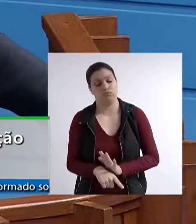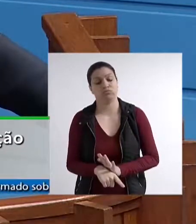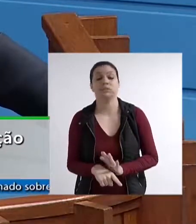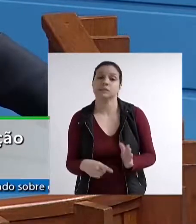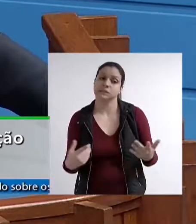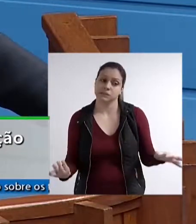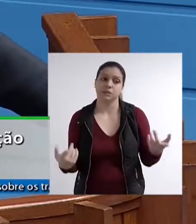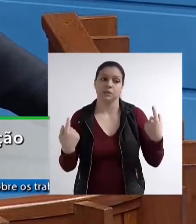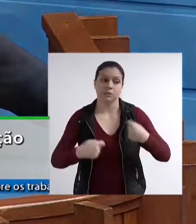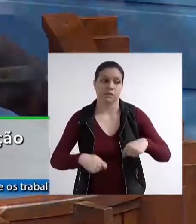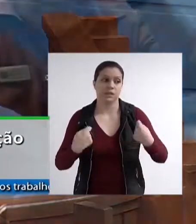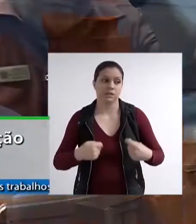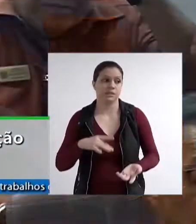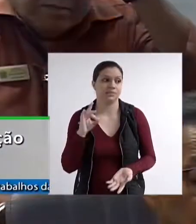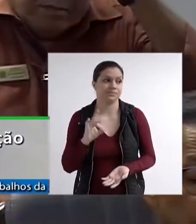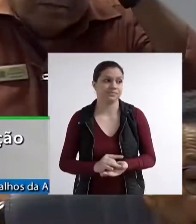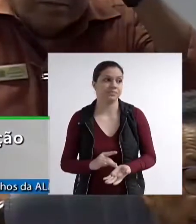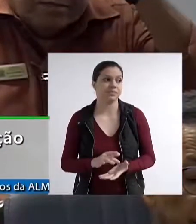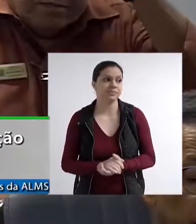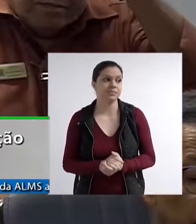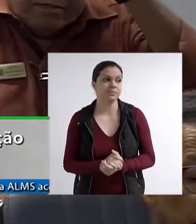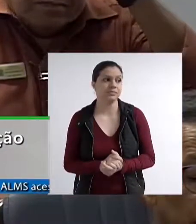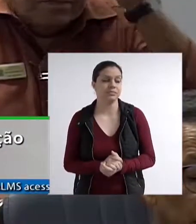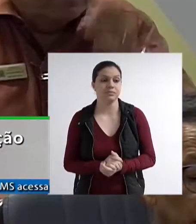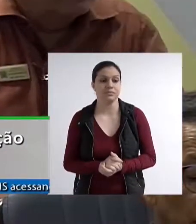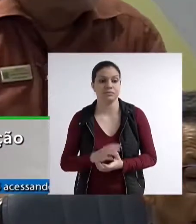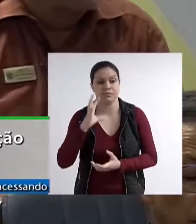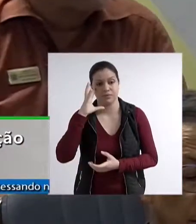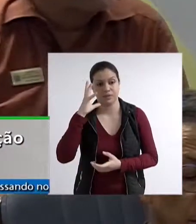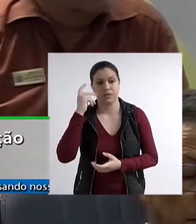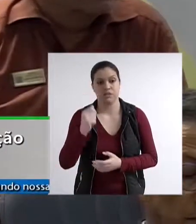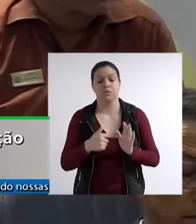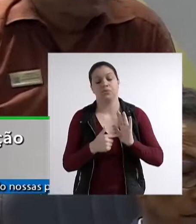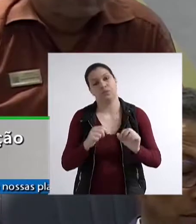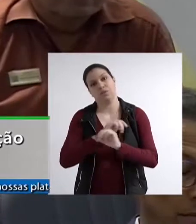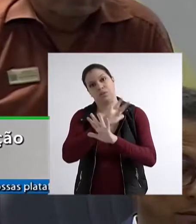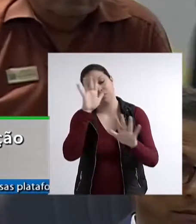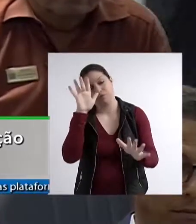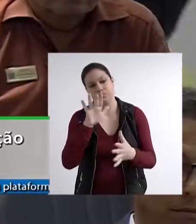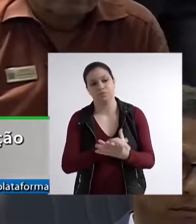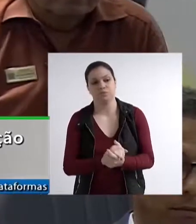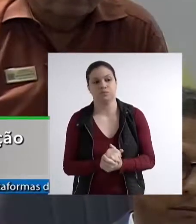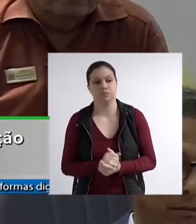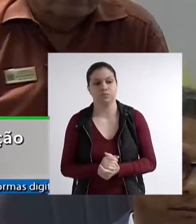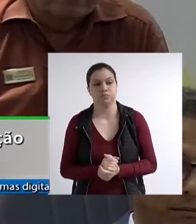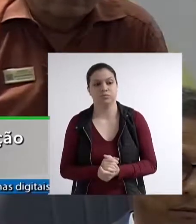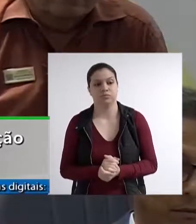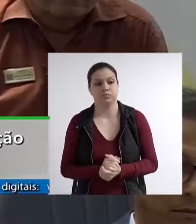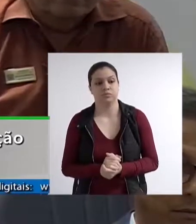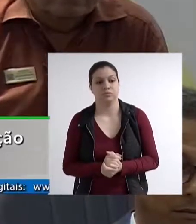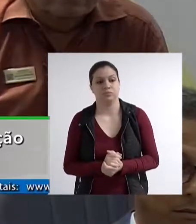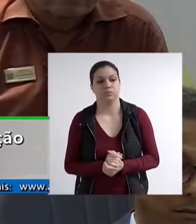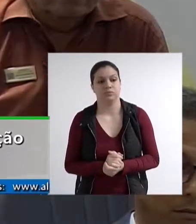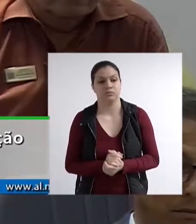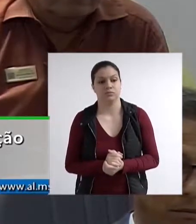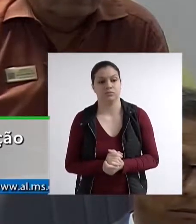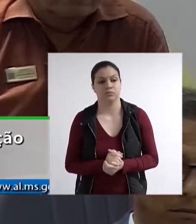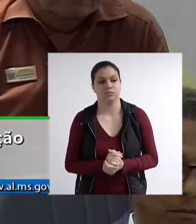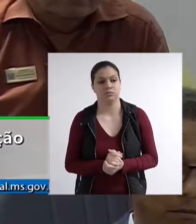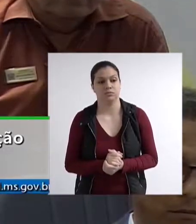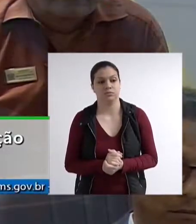preciso que isso realmente venha à tona, que seja transparente. Agora, não, é um saco sem